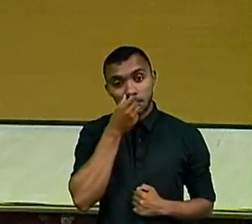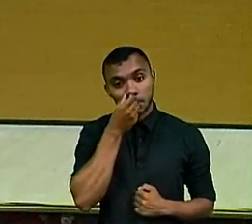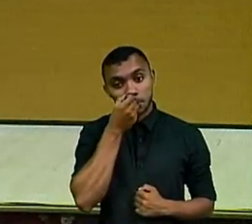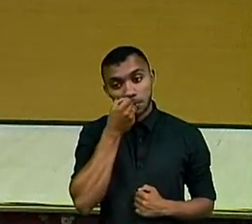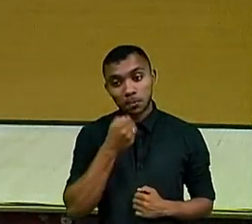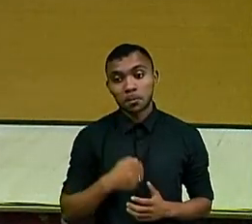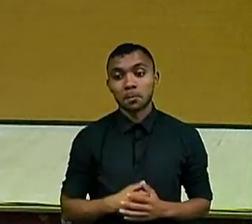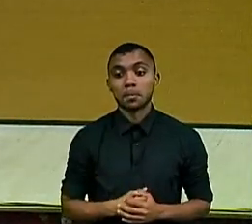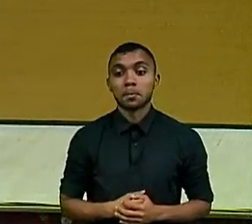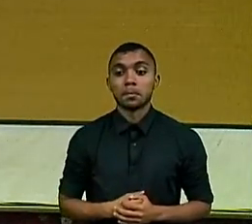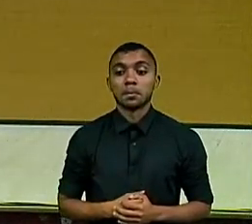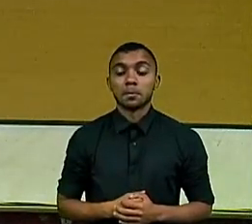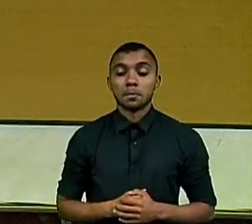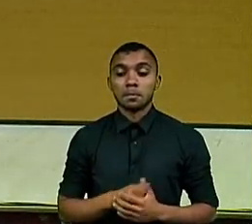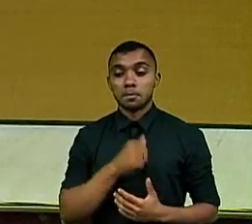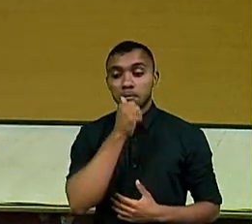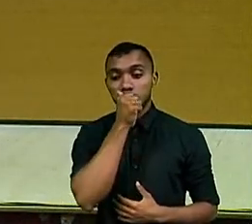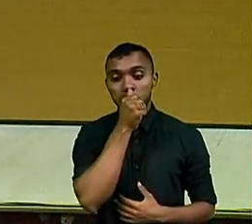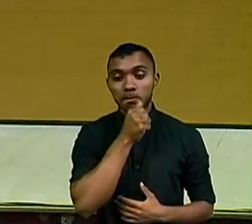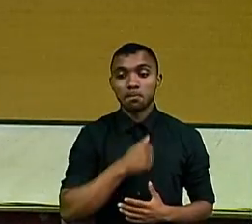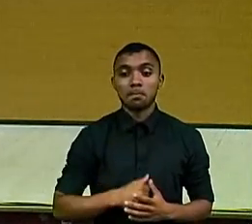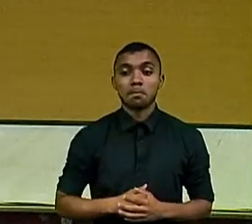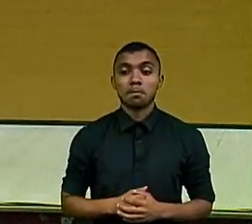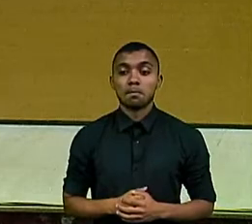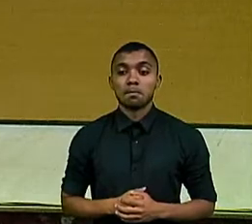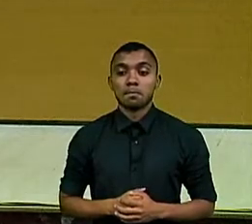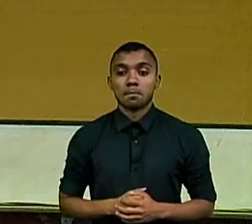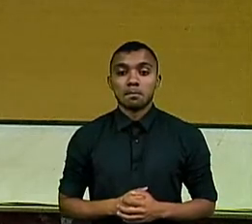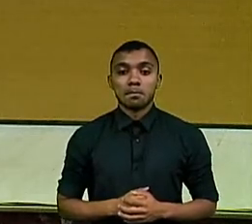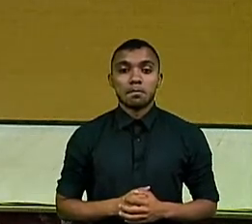a colisão de um avião no chão